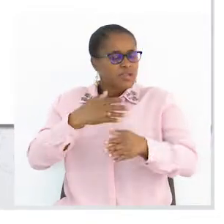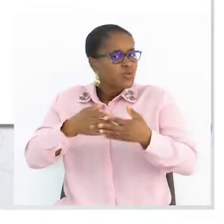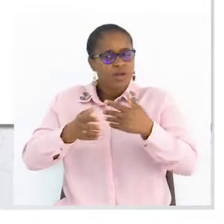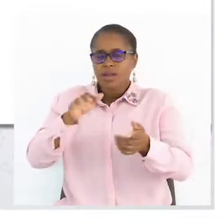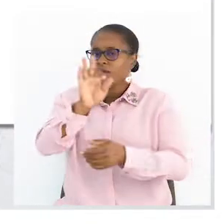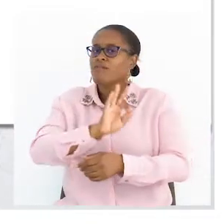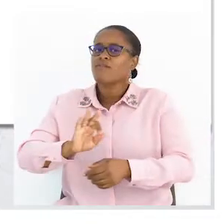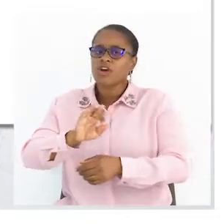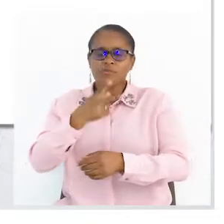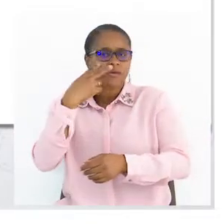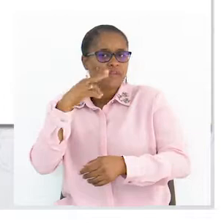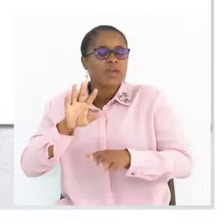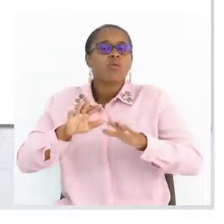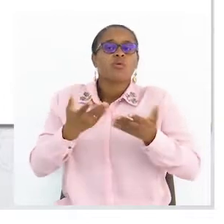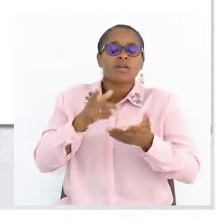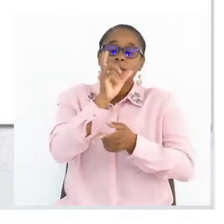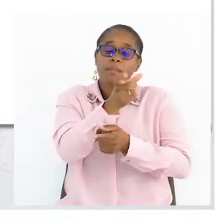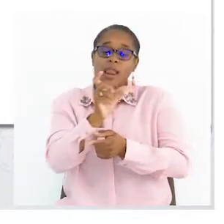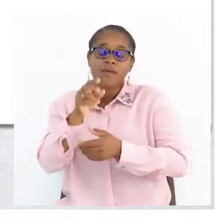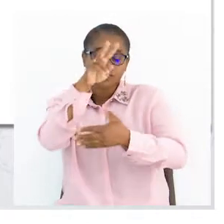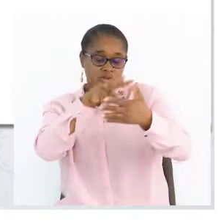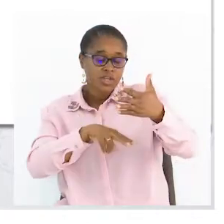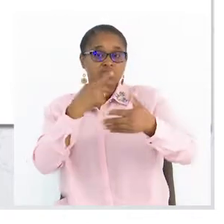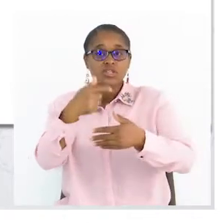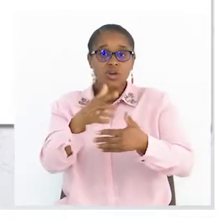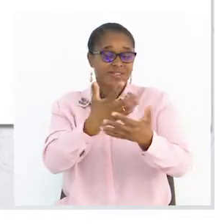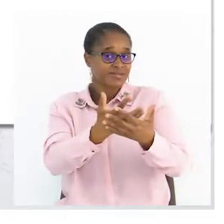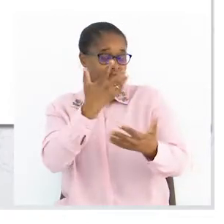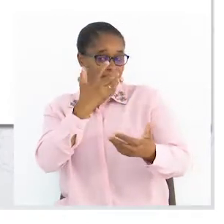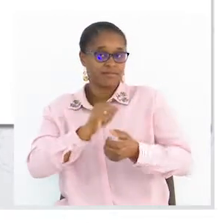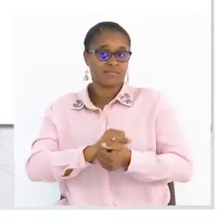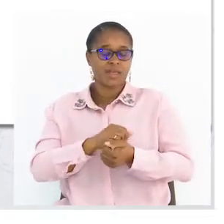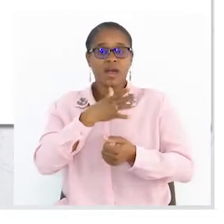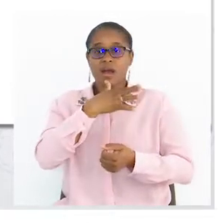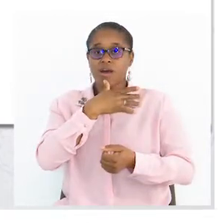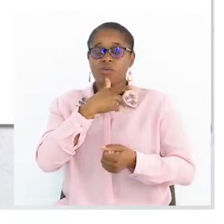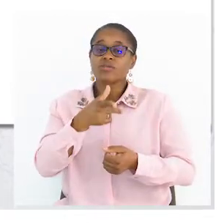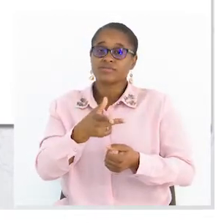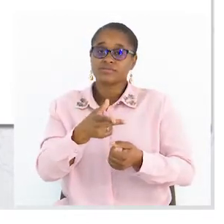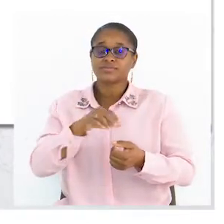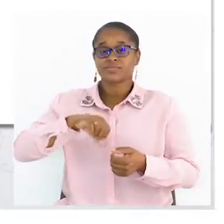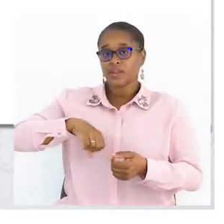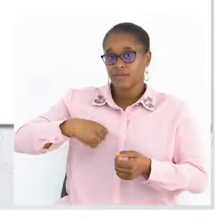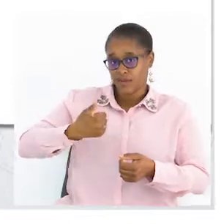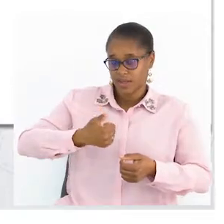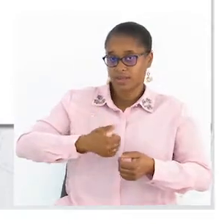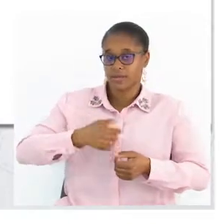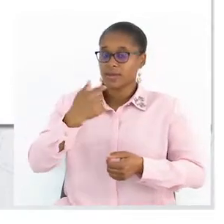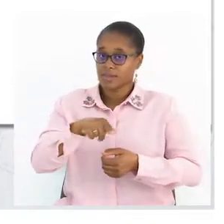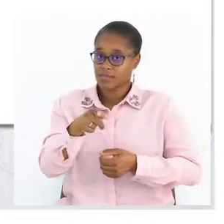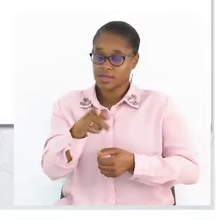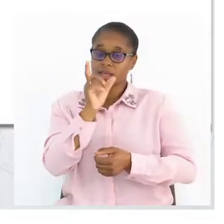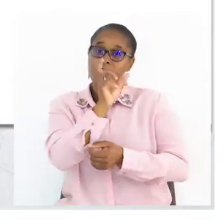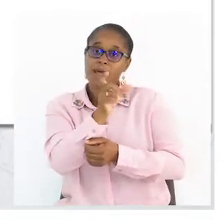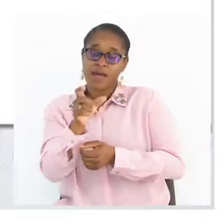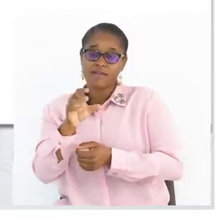ver quais as palavras no texto que estão destacadas a cor, neste caso de cor verde. Temos as